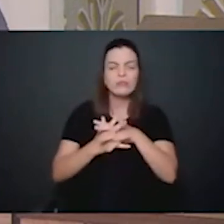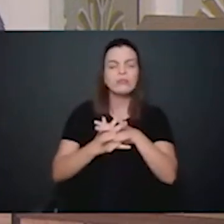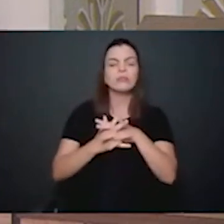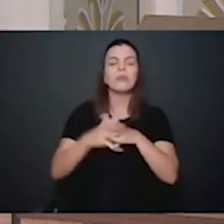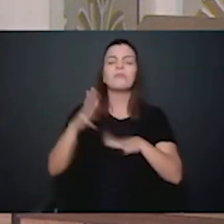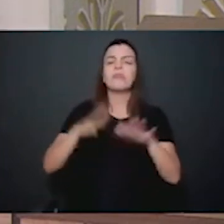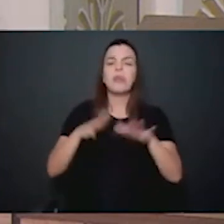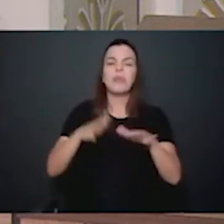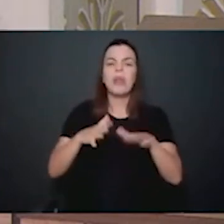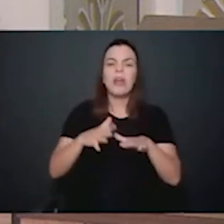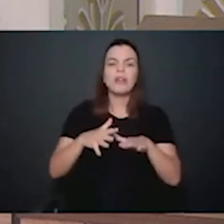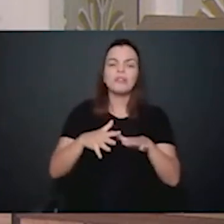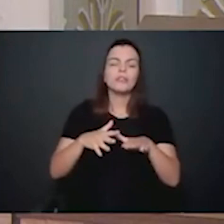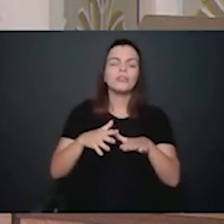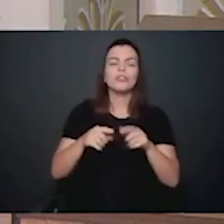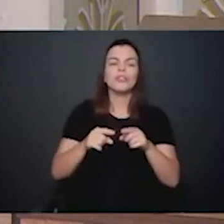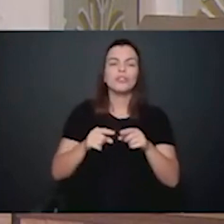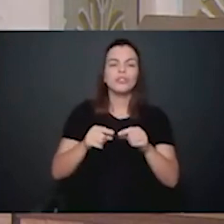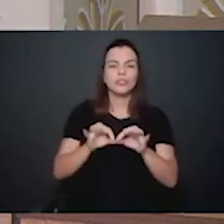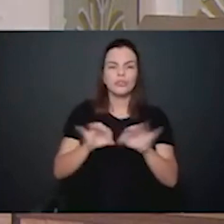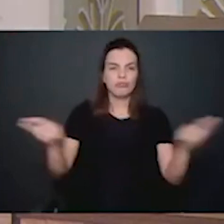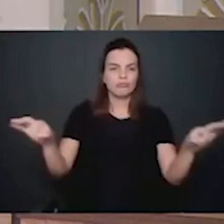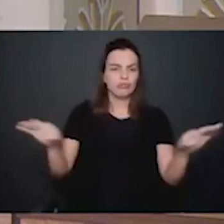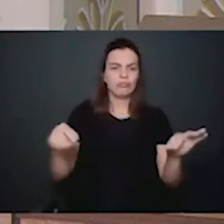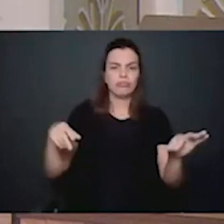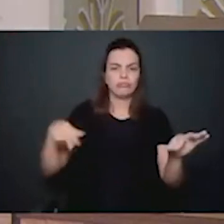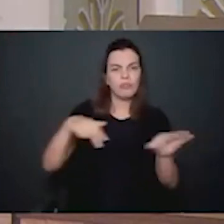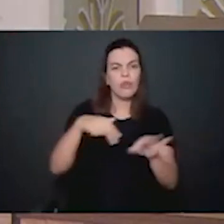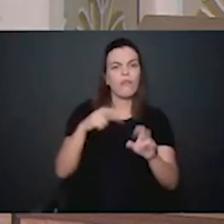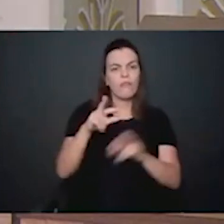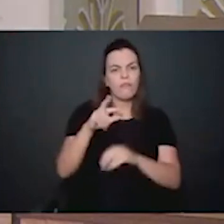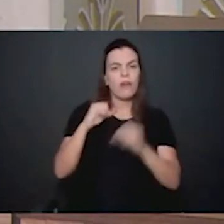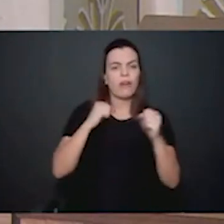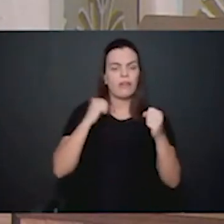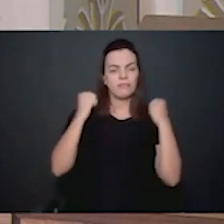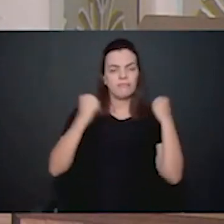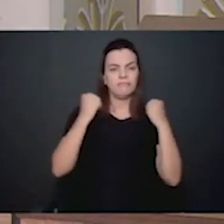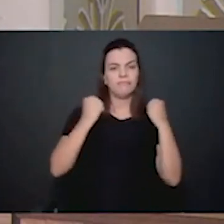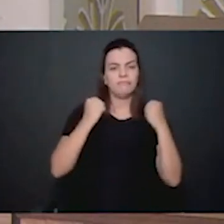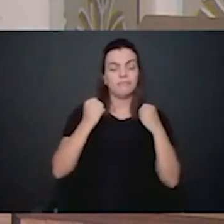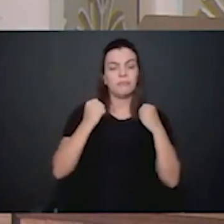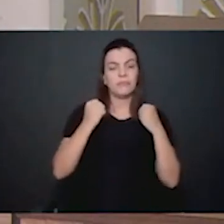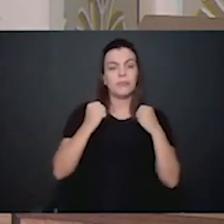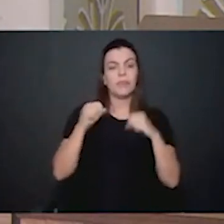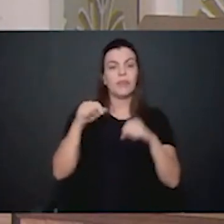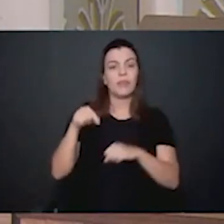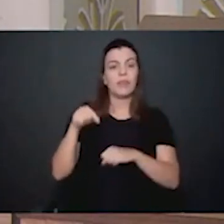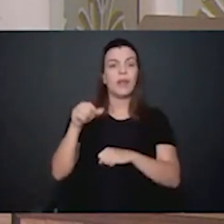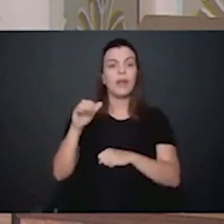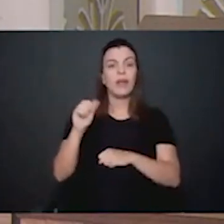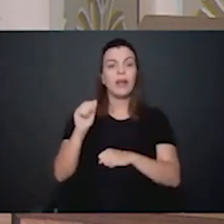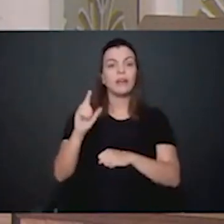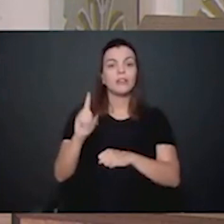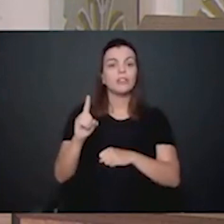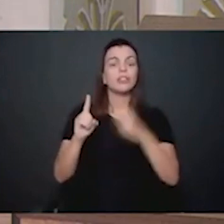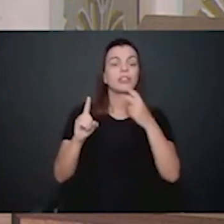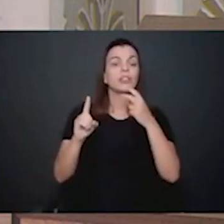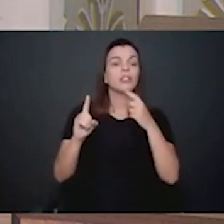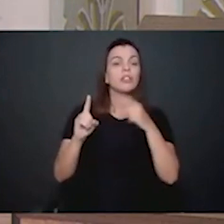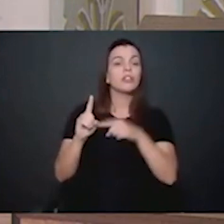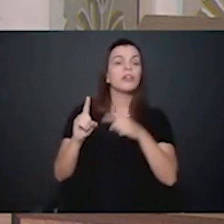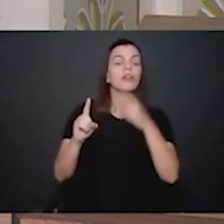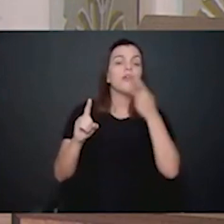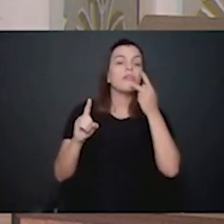aí a obrigação da caixa é para que as premiações aconteçam por causa do som somente depois das 10:30 da manhã